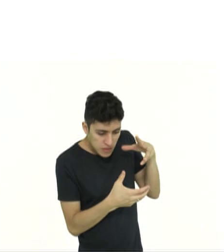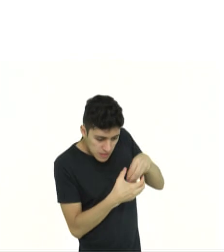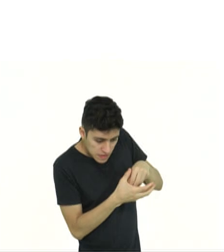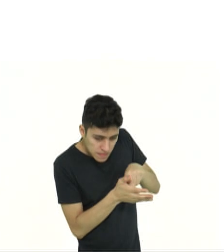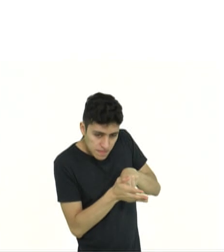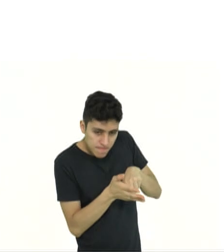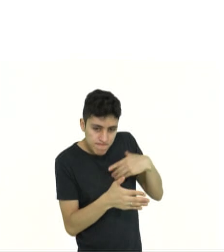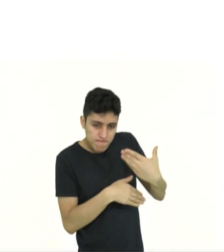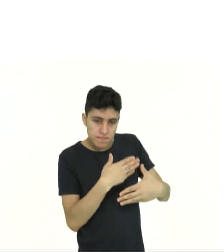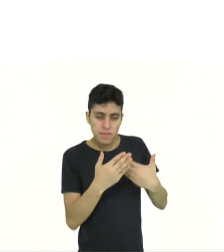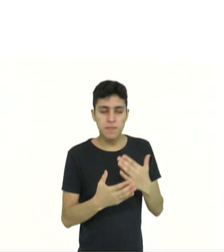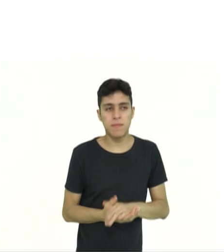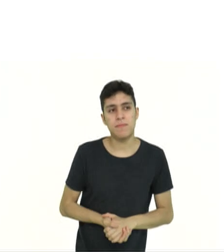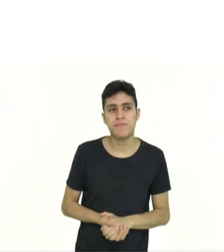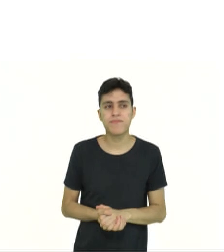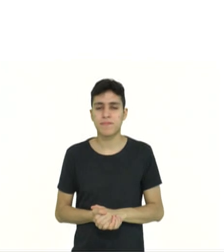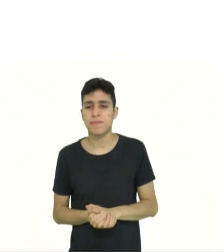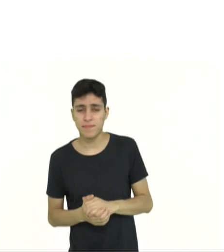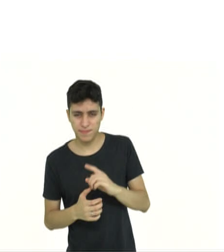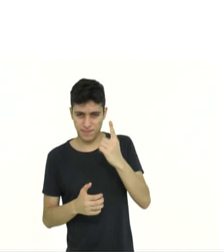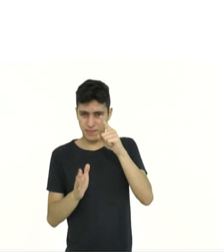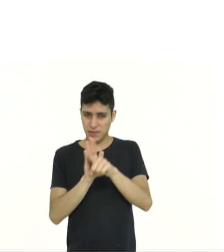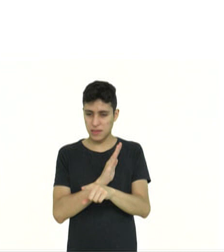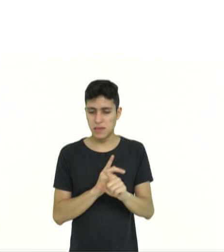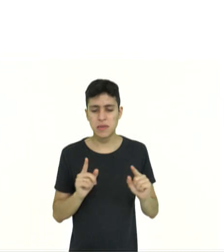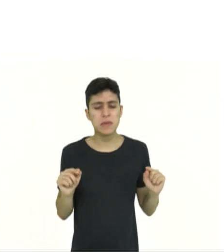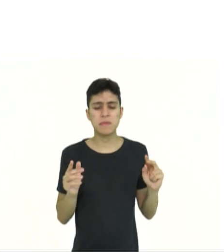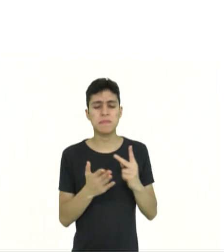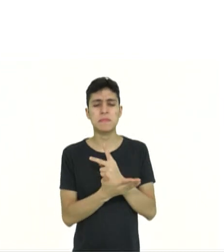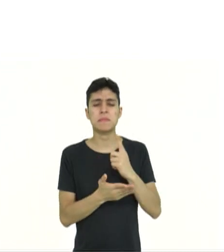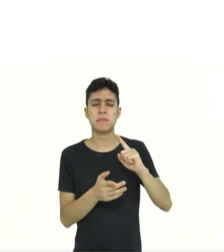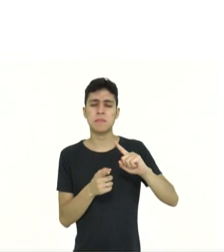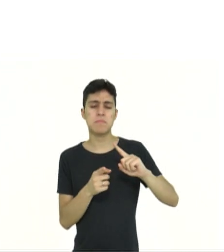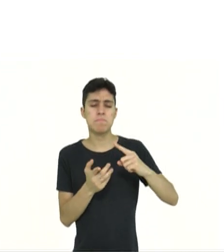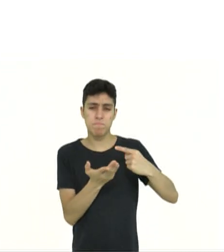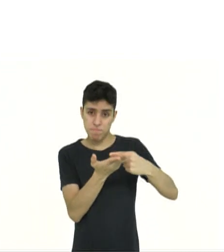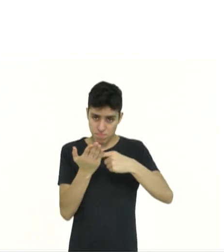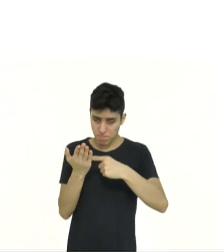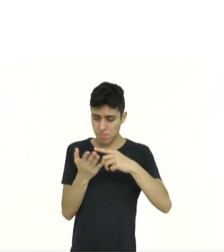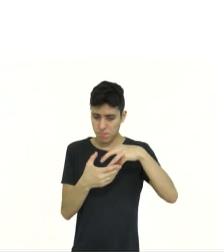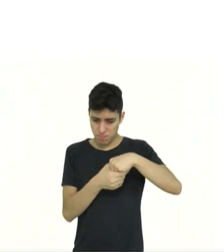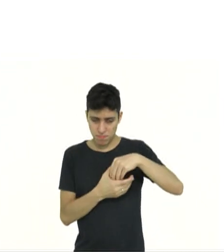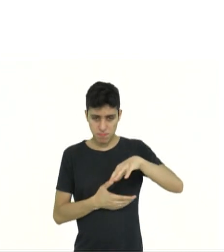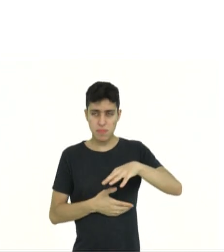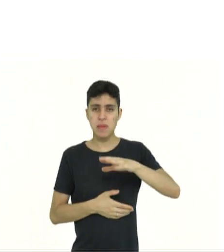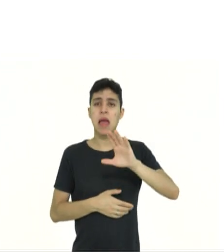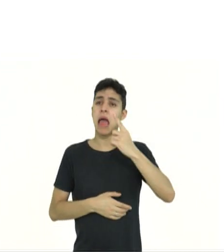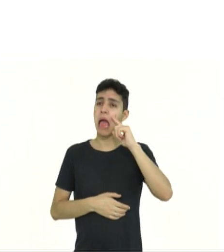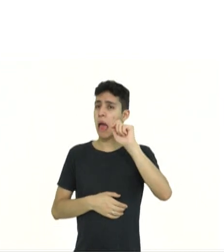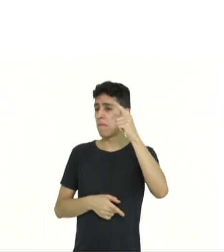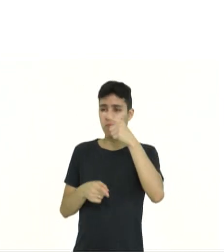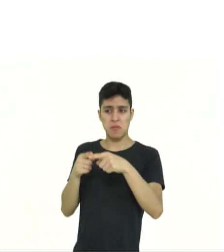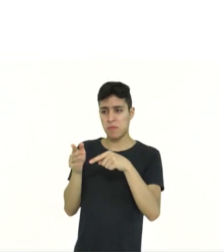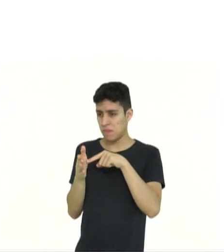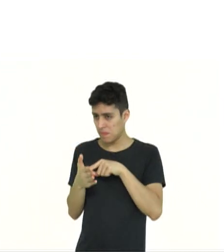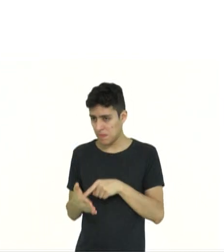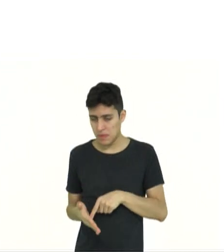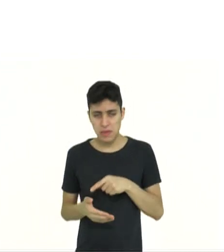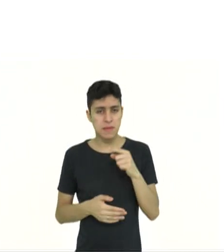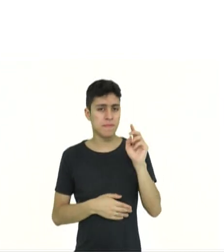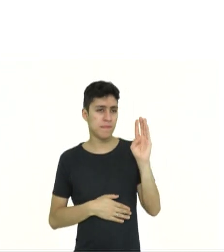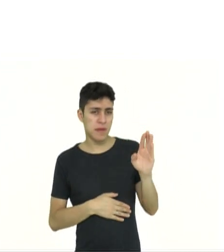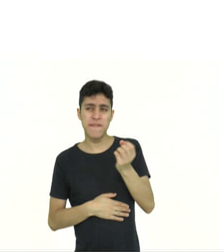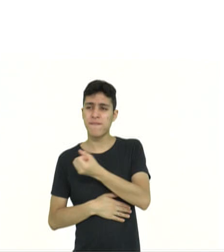O que ocorreu após o Tratado da Antártida? Letra A, houve proibição de qualquer pesquisa na região? Letra B, muitos